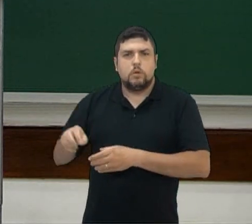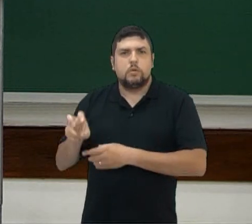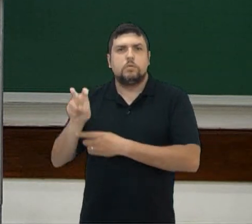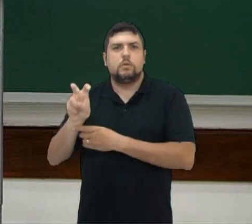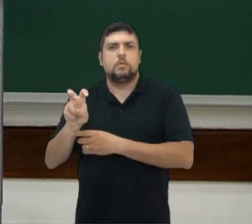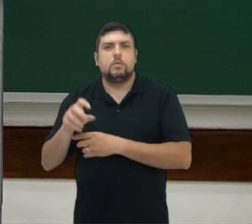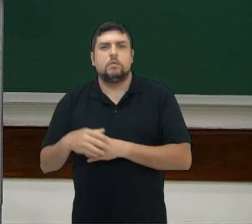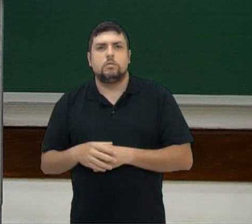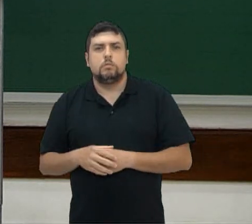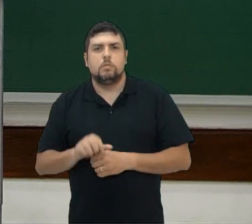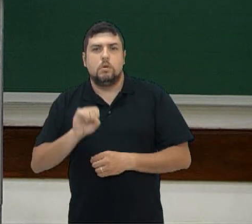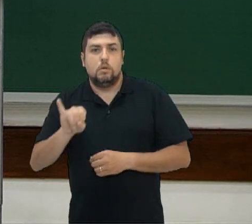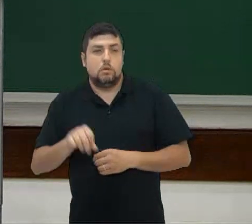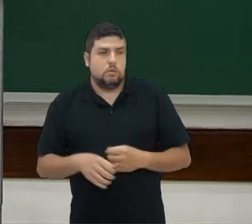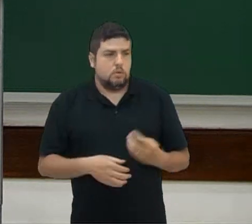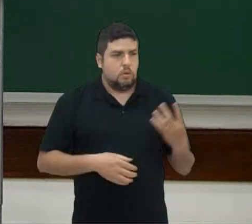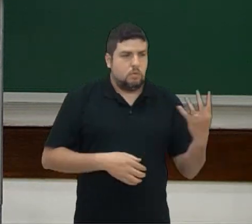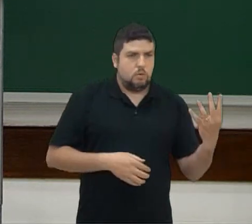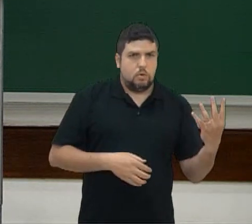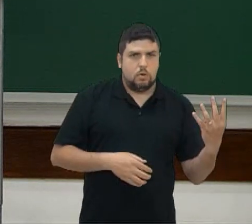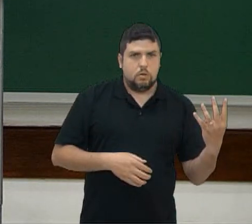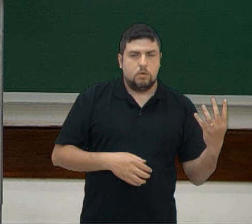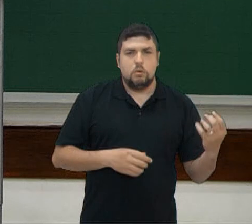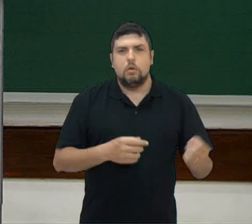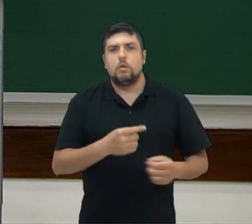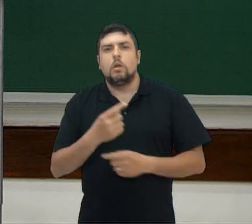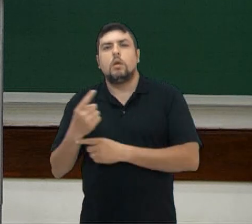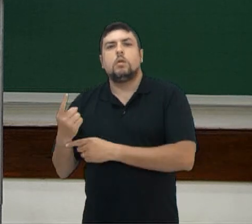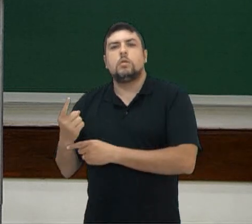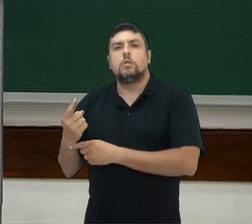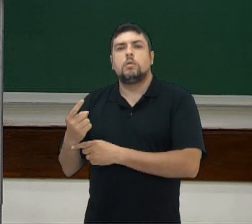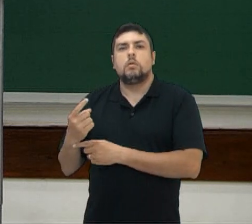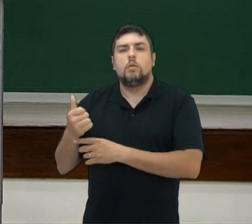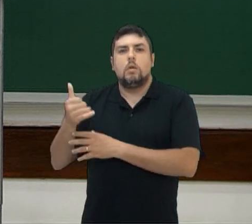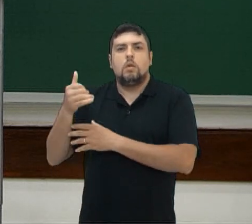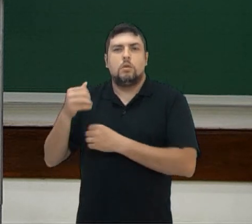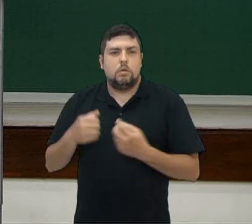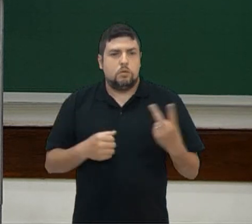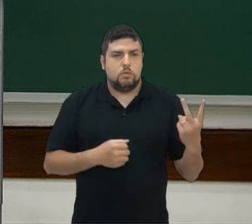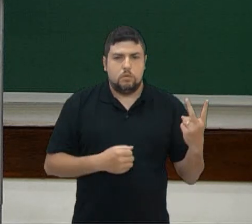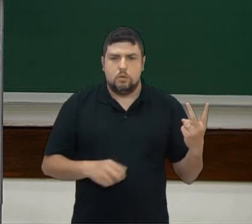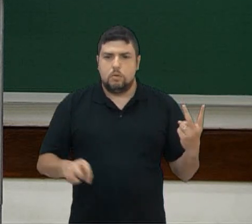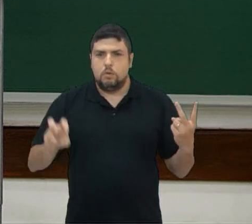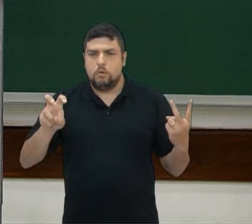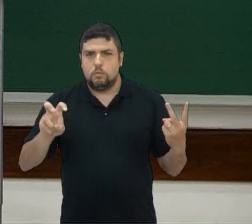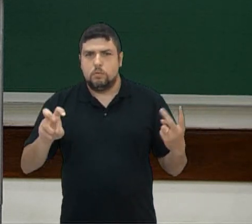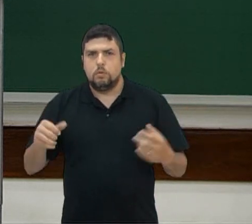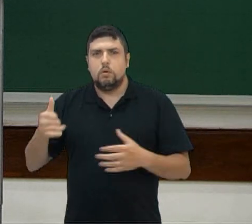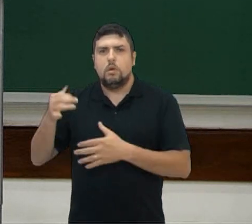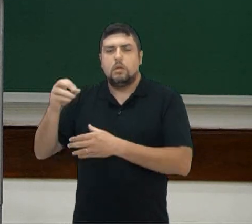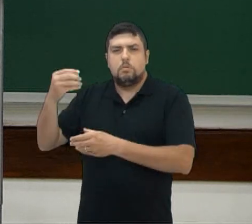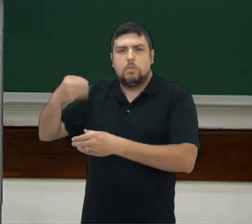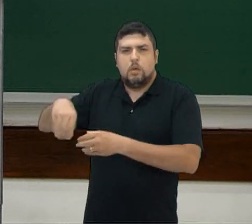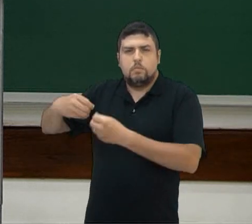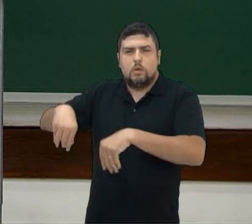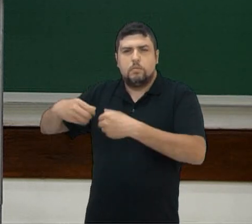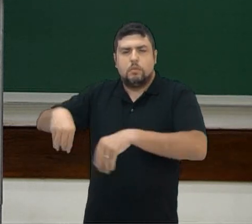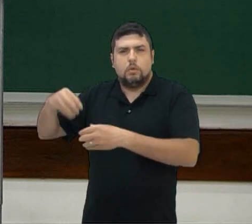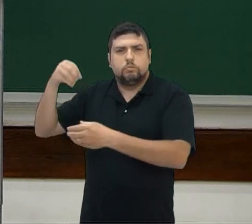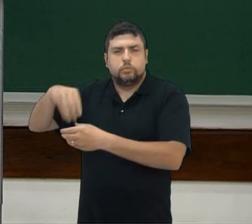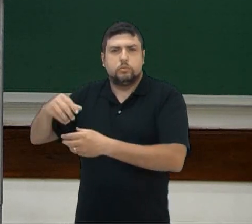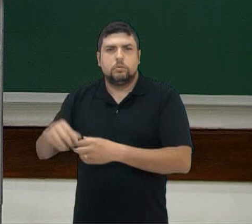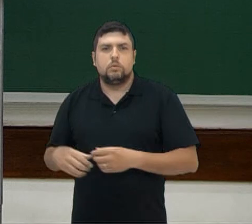Se eram 4 ovos e é 2 para 5, vira 10 ovos. Né? Ou seja, para cada 2